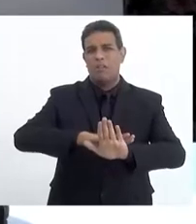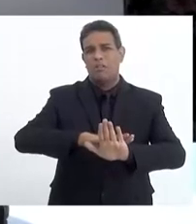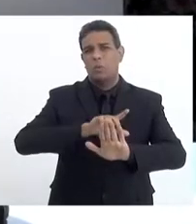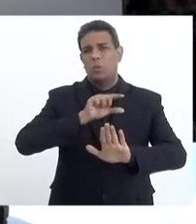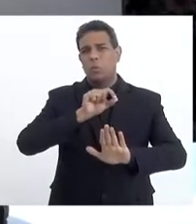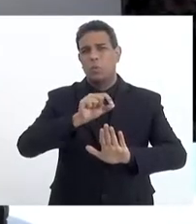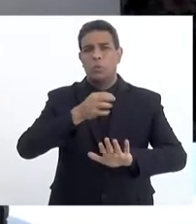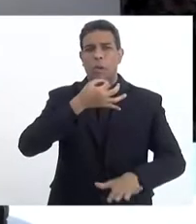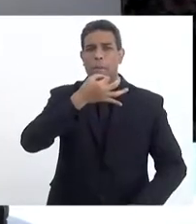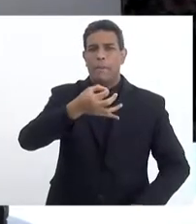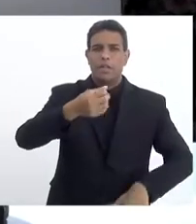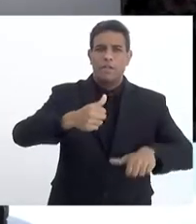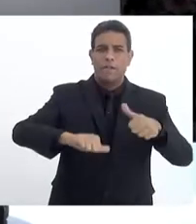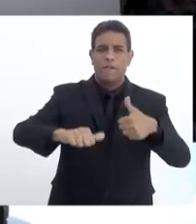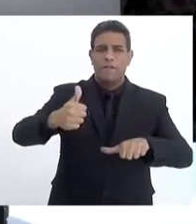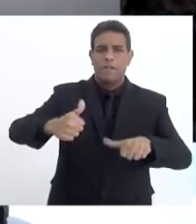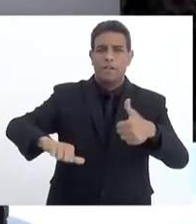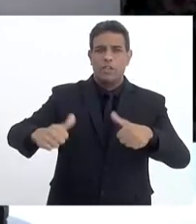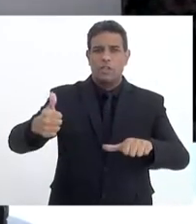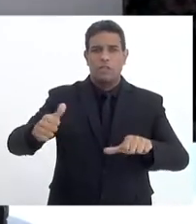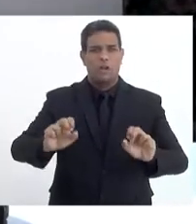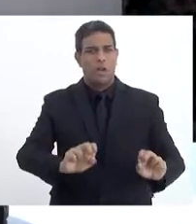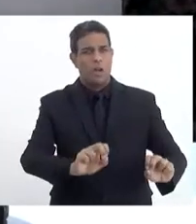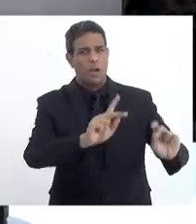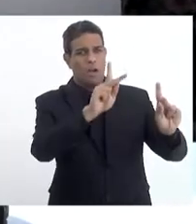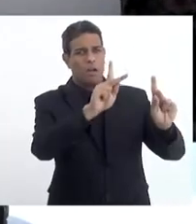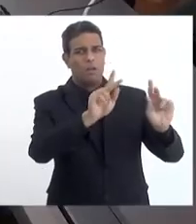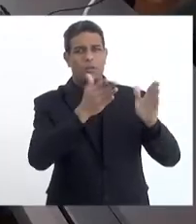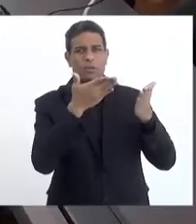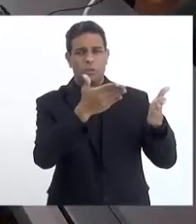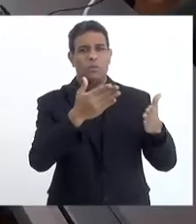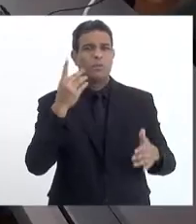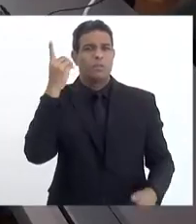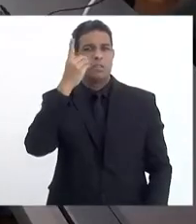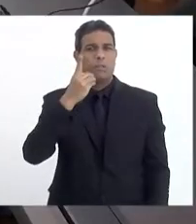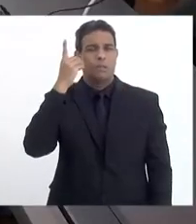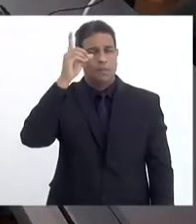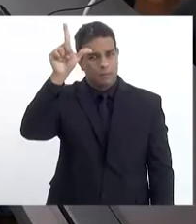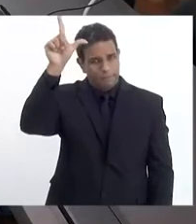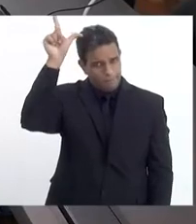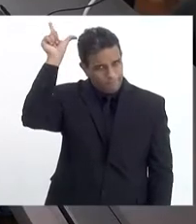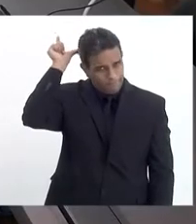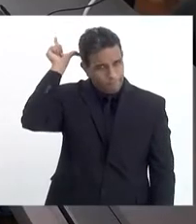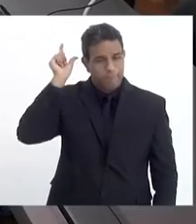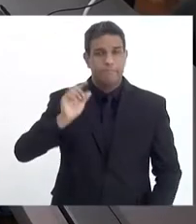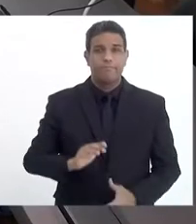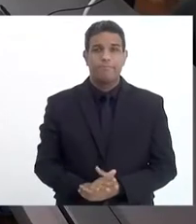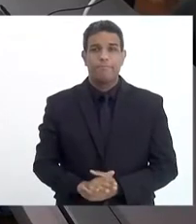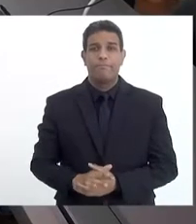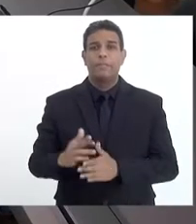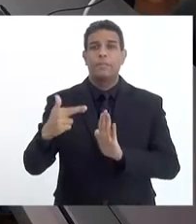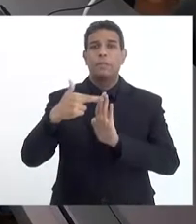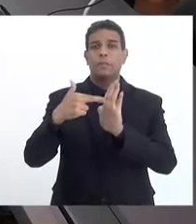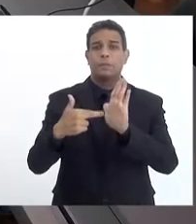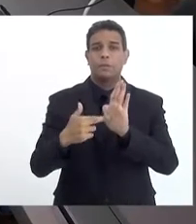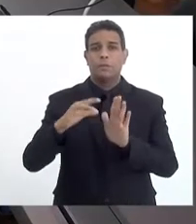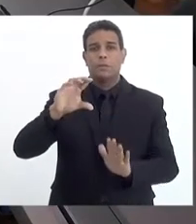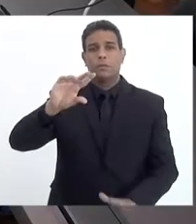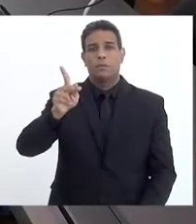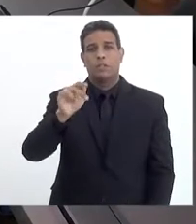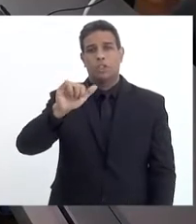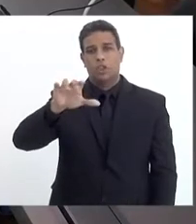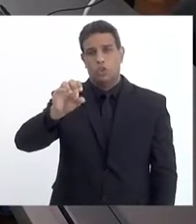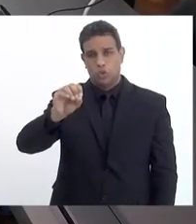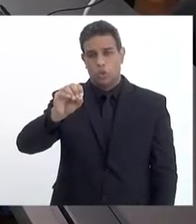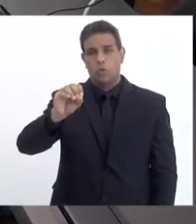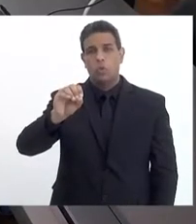estou pedindo vista por uma sessão. Está ok. Deputado Luiz Paulo pediu de vista. Relator deputado Chico Machado, 33 da